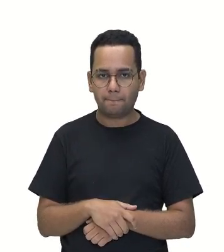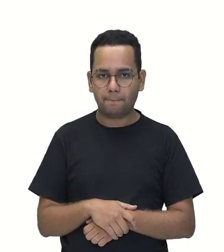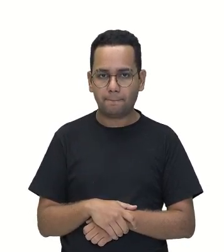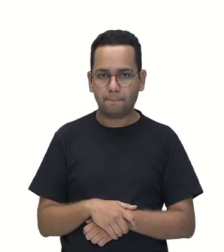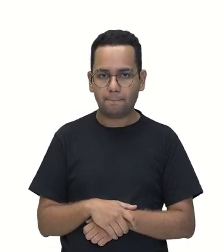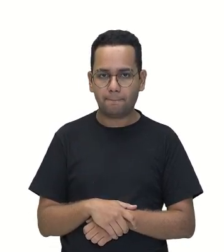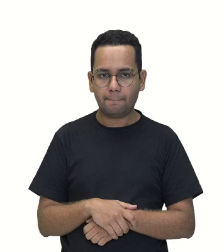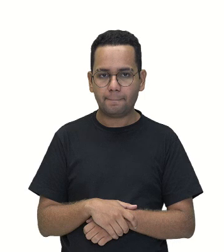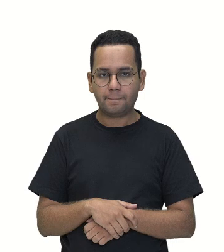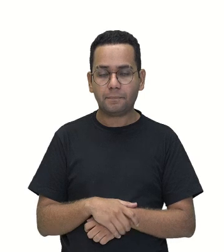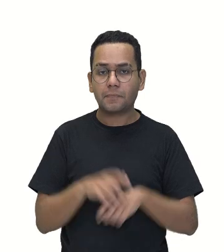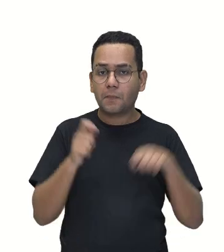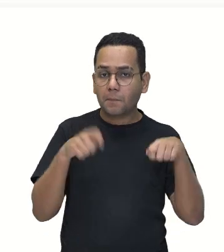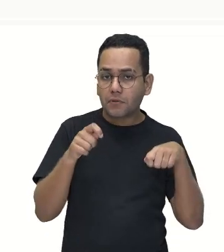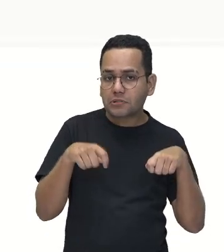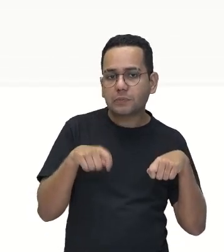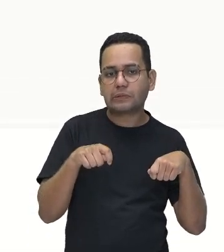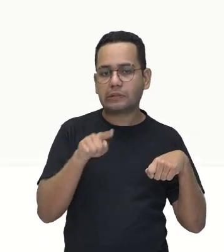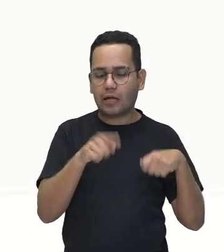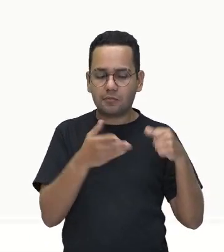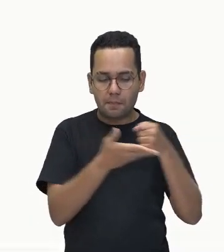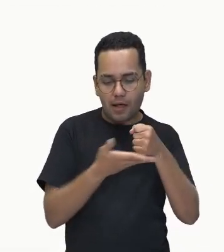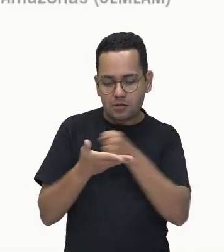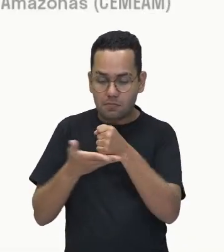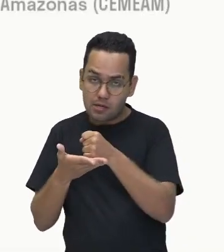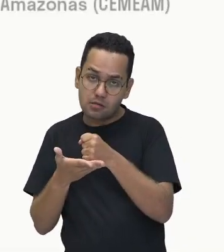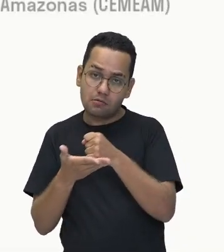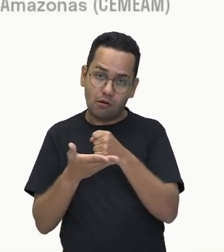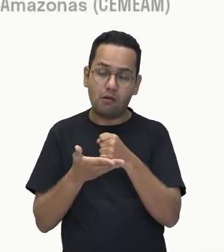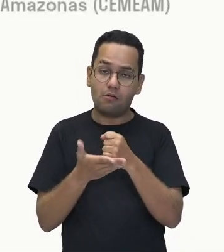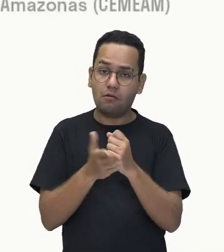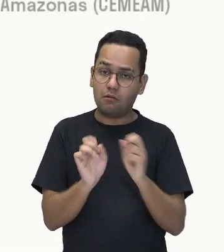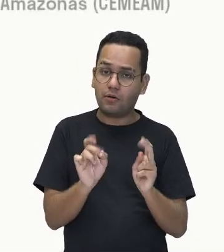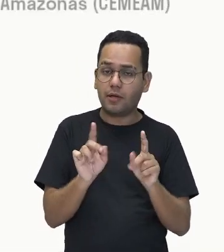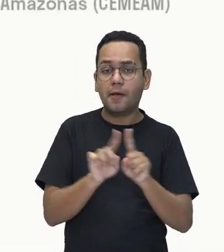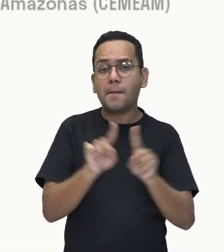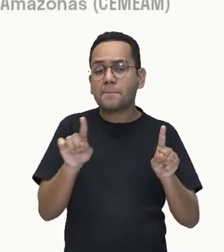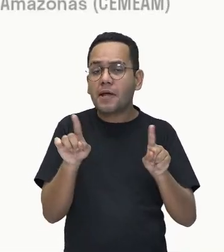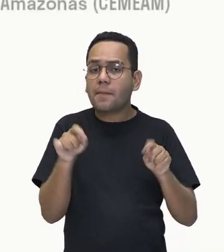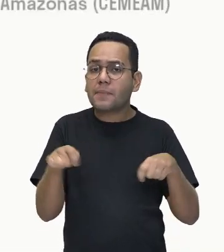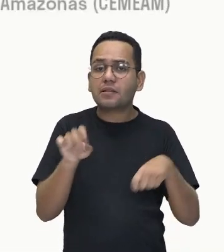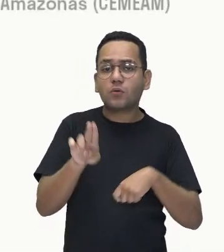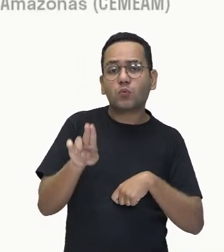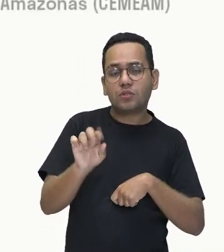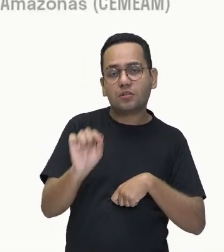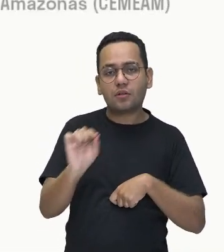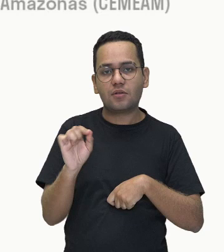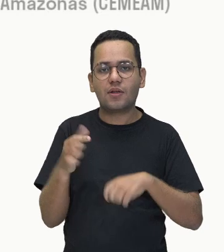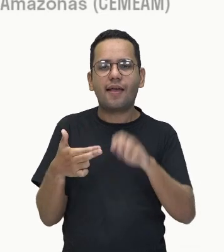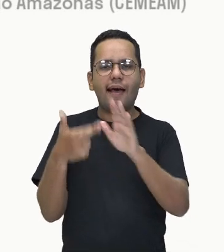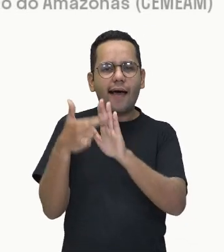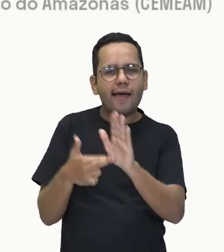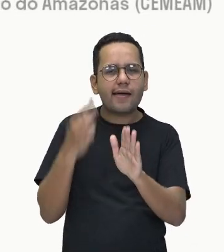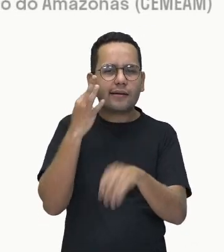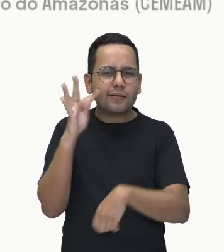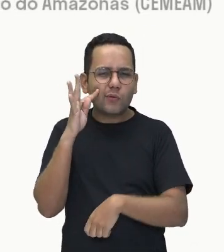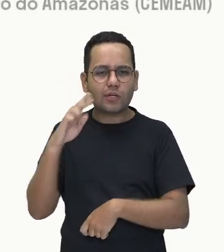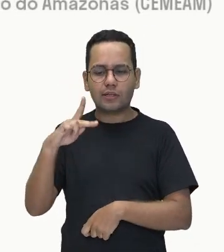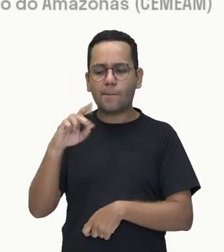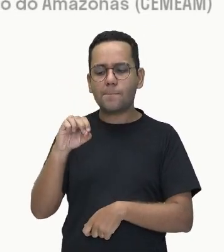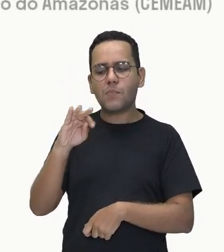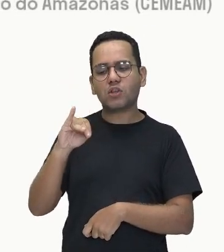as bases iguais né E aí eu vou utilizar o recurso da da potência né Então veja que